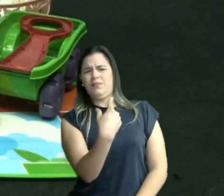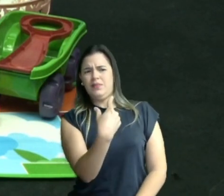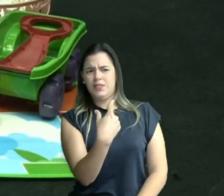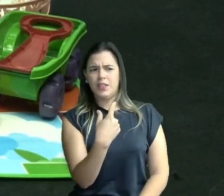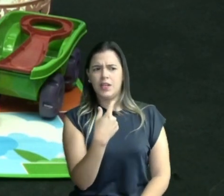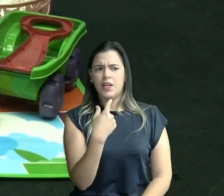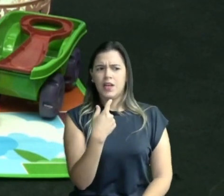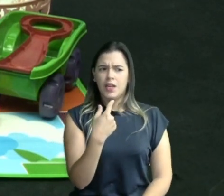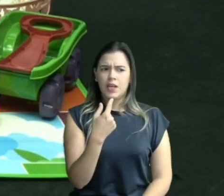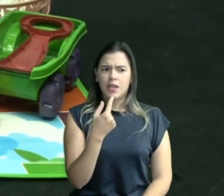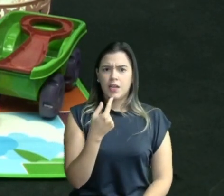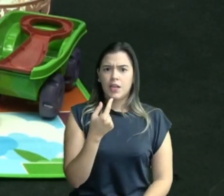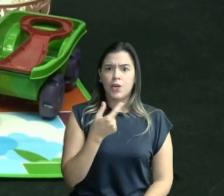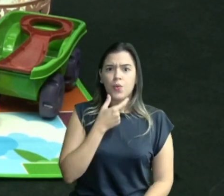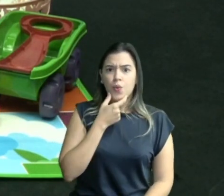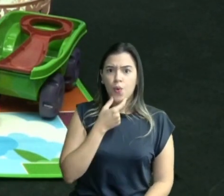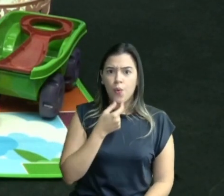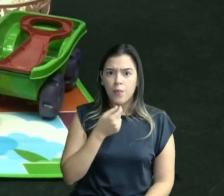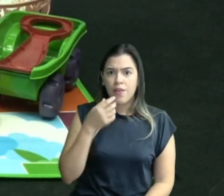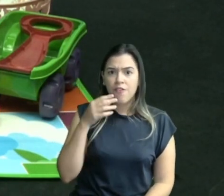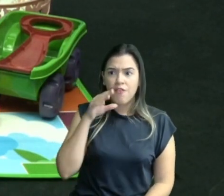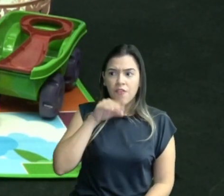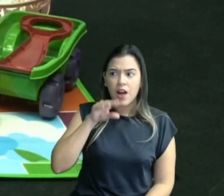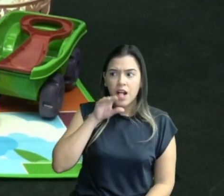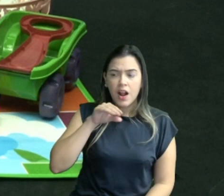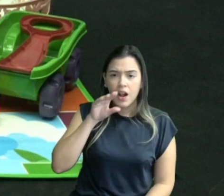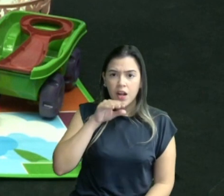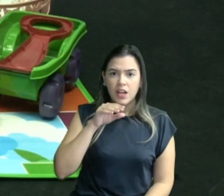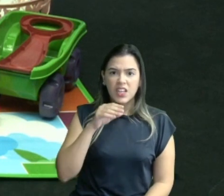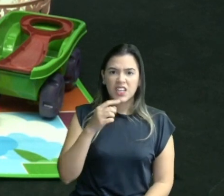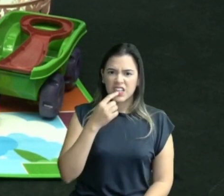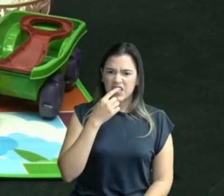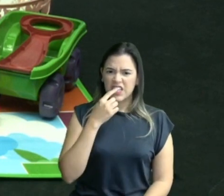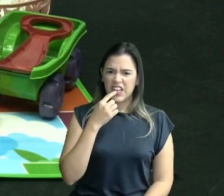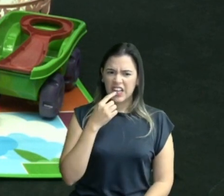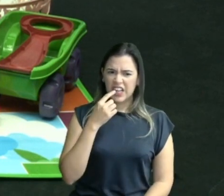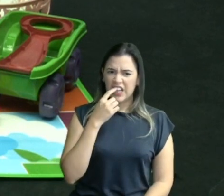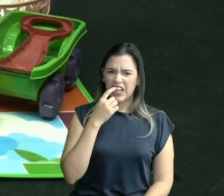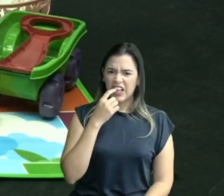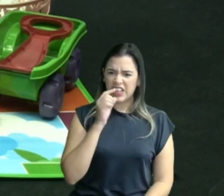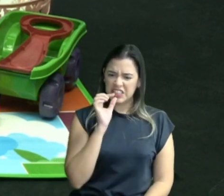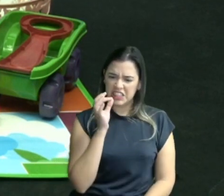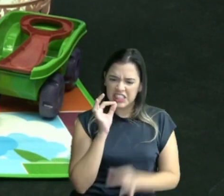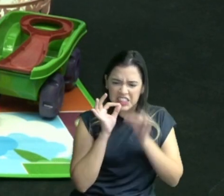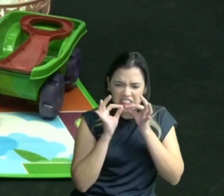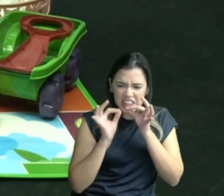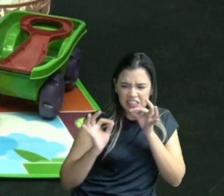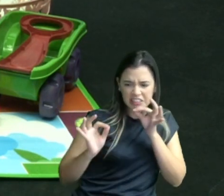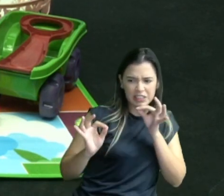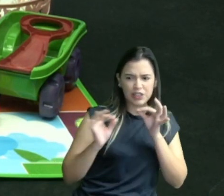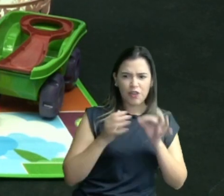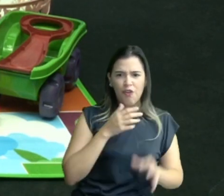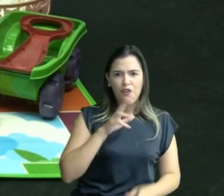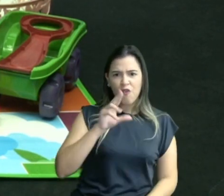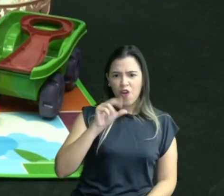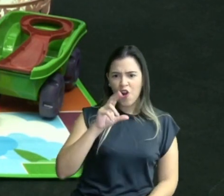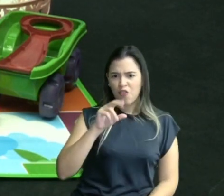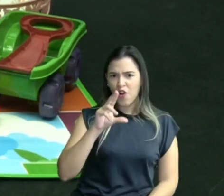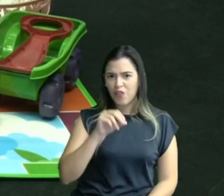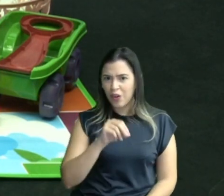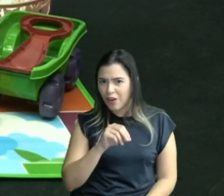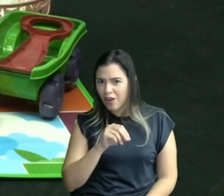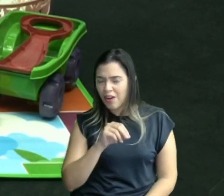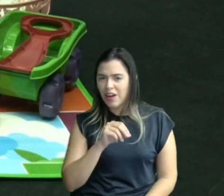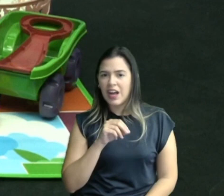até comentou baixinho e dentes cumpridos vovózinha aham trouxe uma